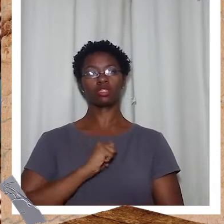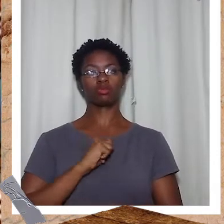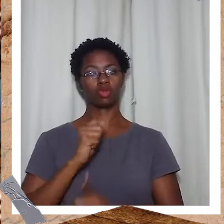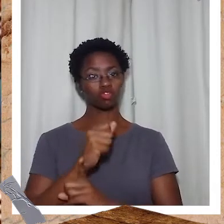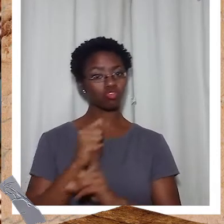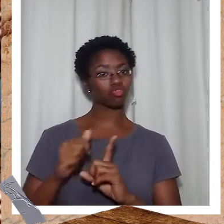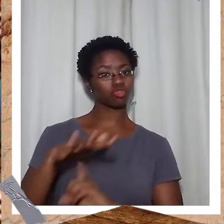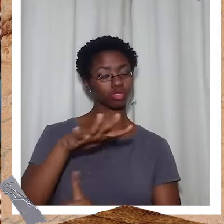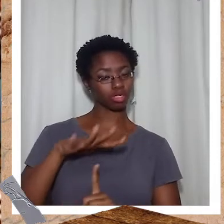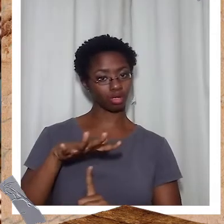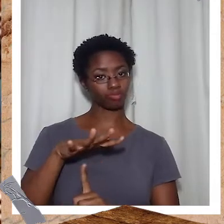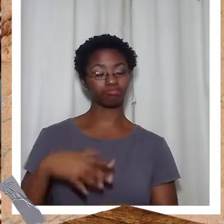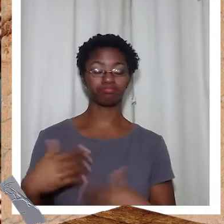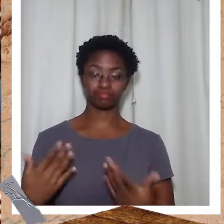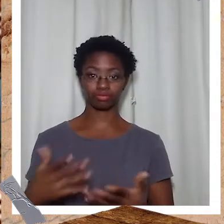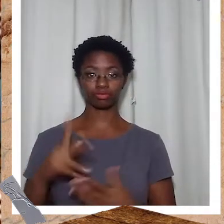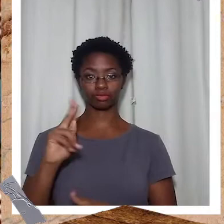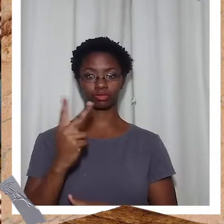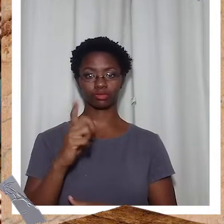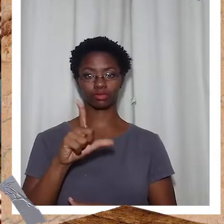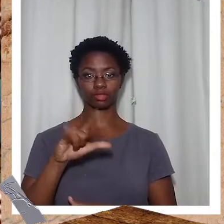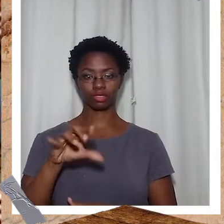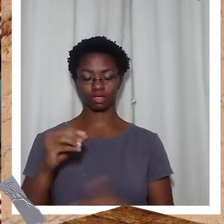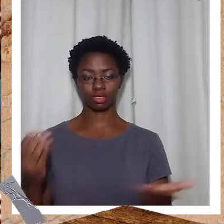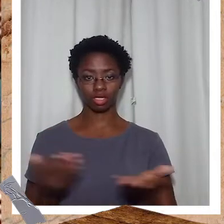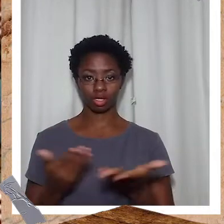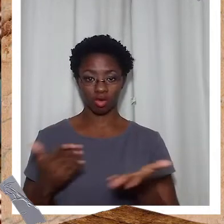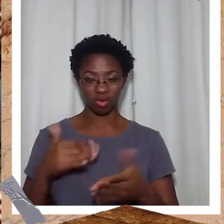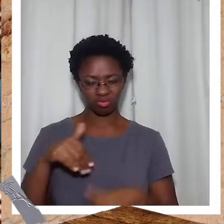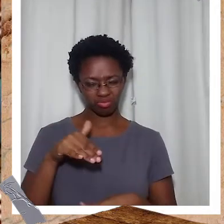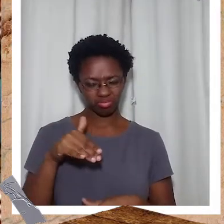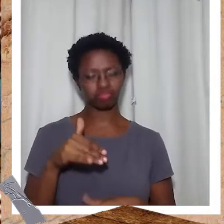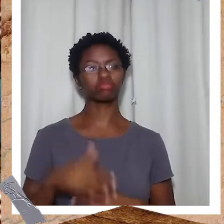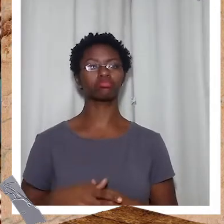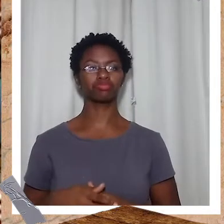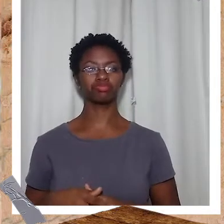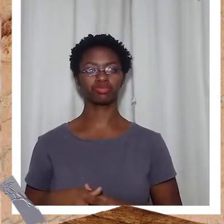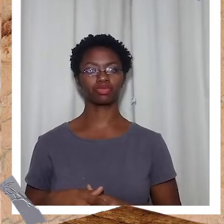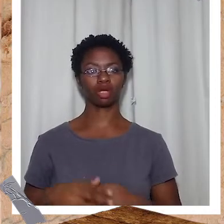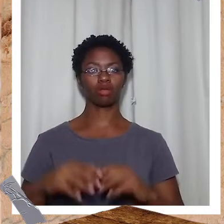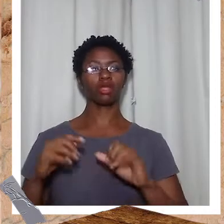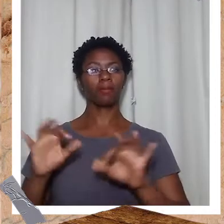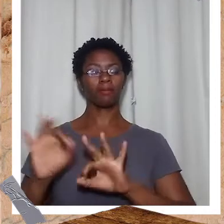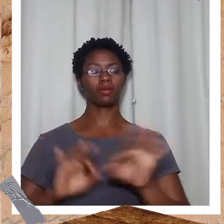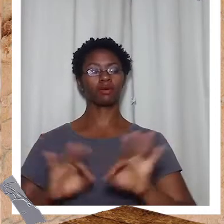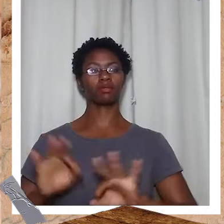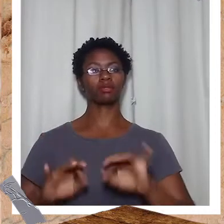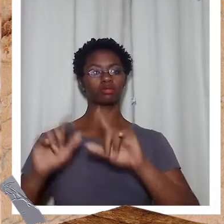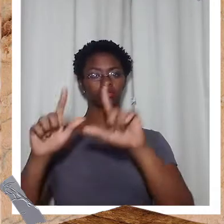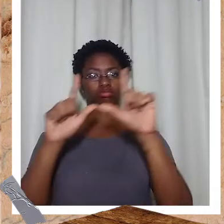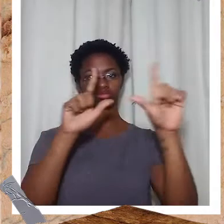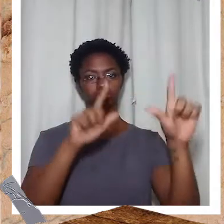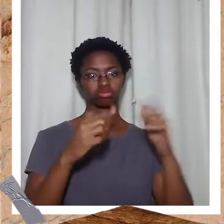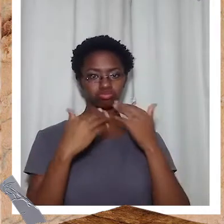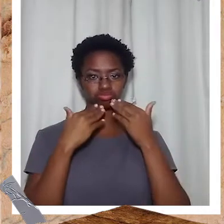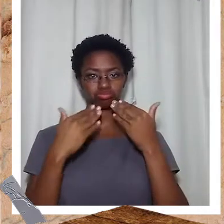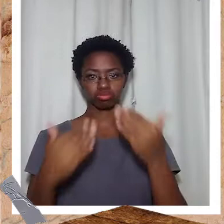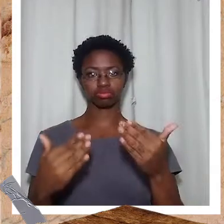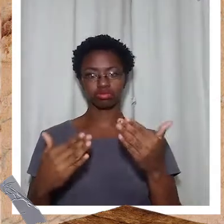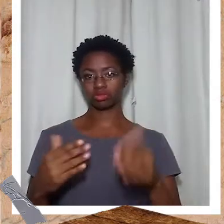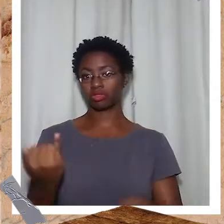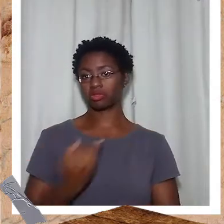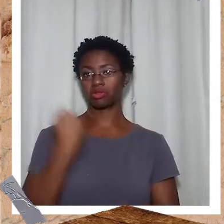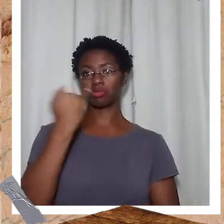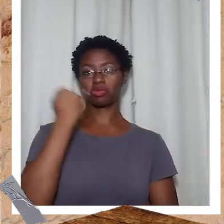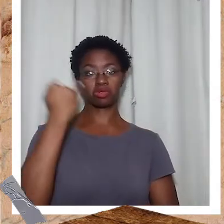né. Hélio Menezes, recentemente, faz uma das exposições mais importantes, né, da década.